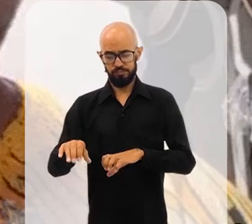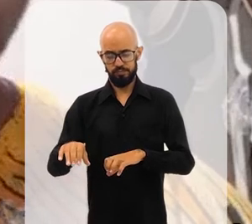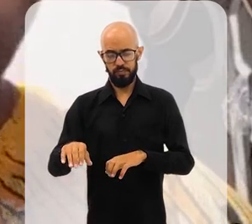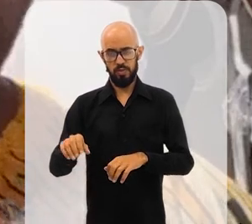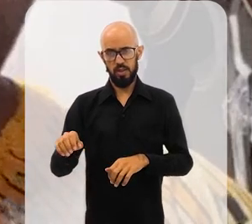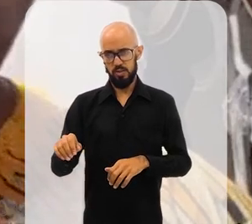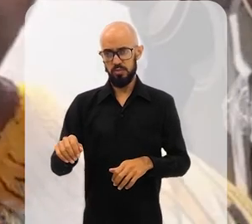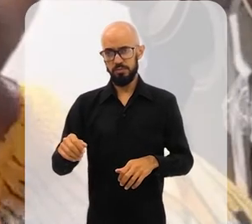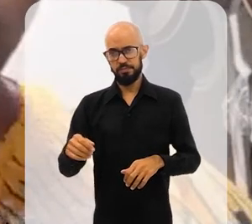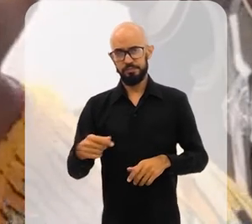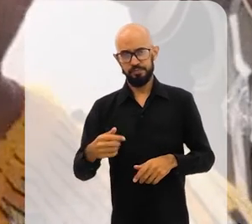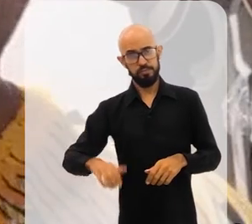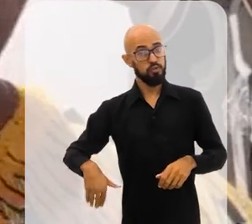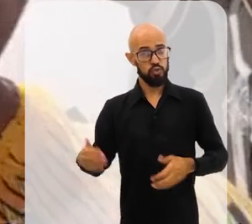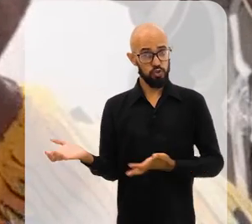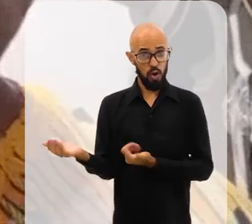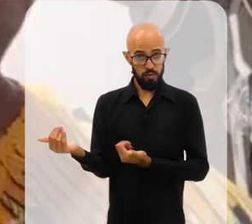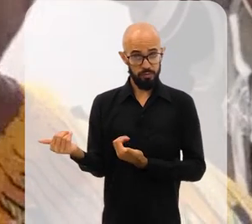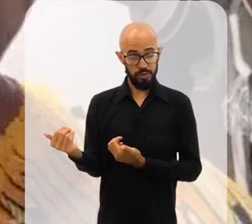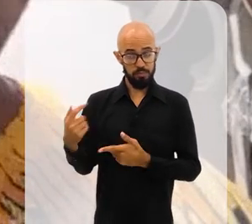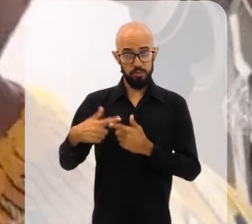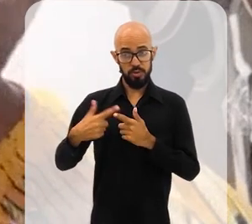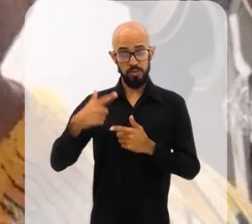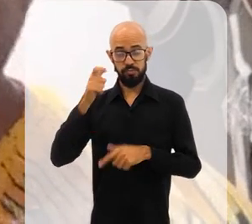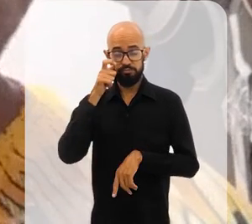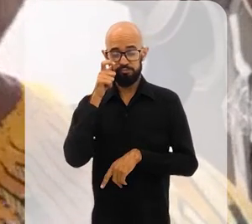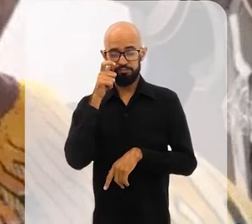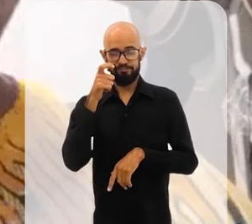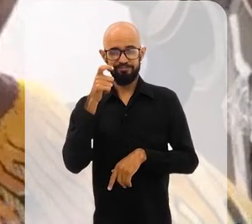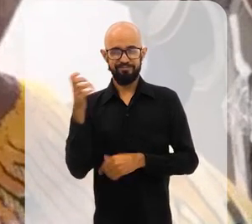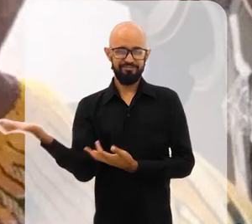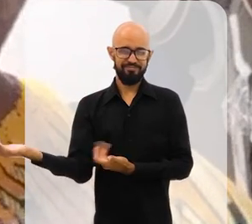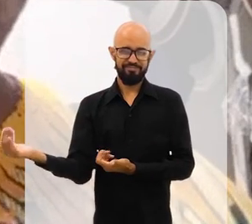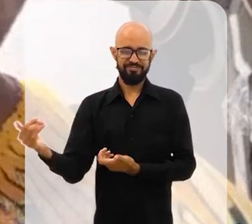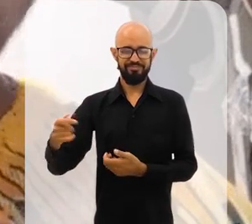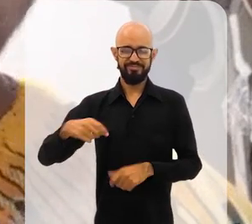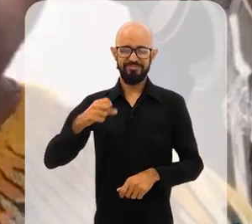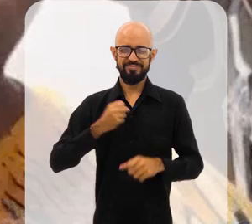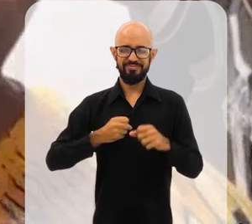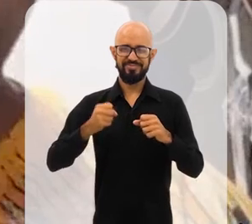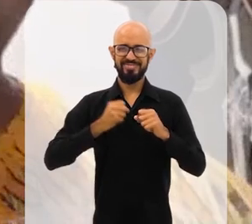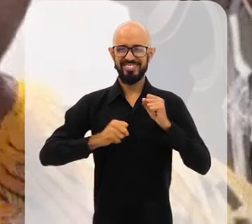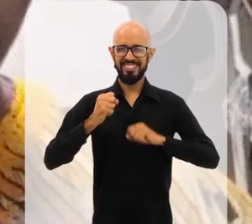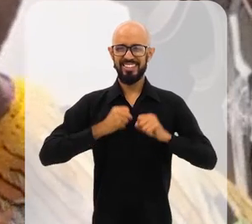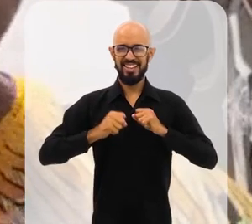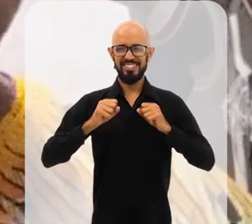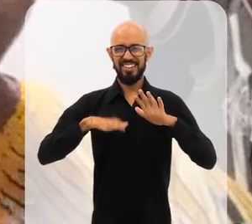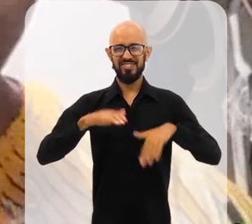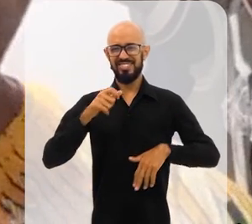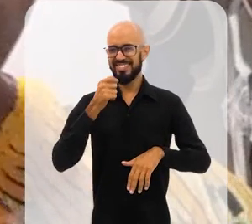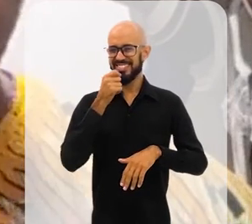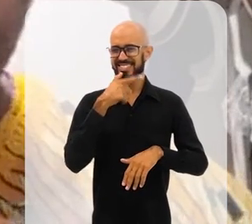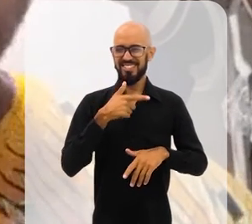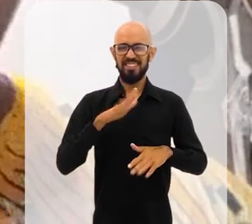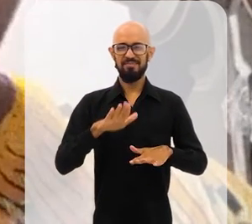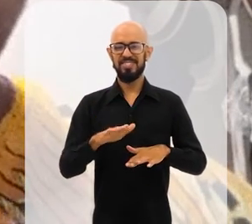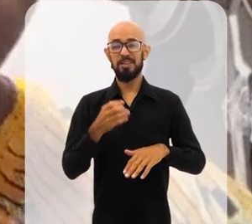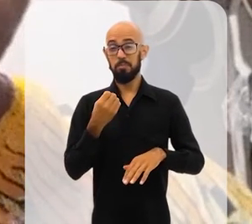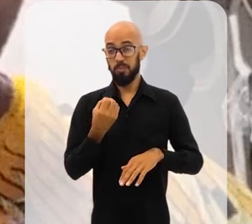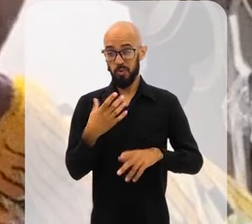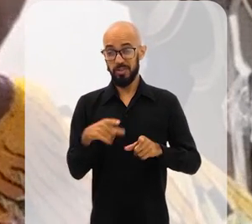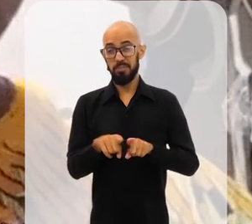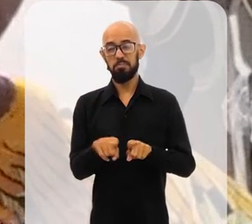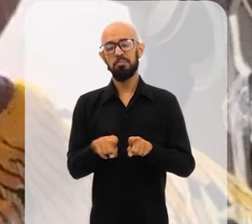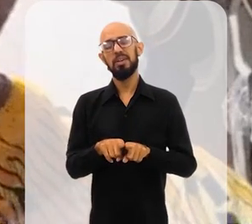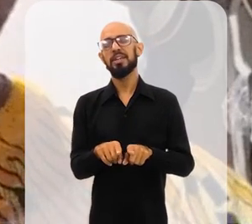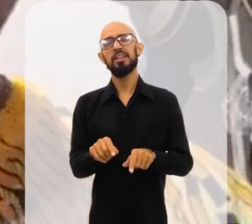muito cedo, né? Aquela pretensão juvenil que às vezes é engraçada, mas às vezes também é muito boa. Então, a